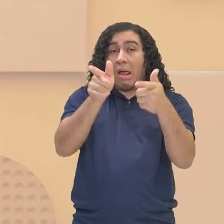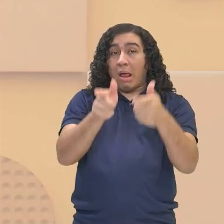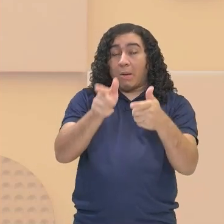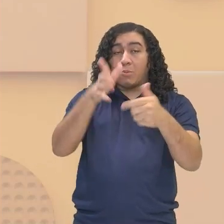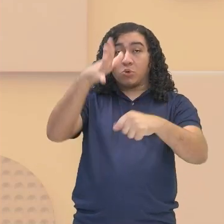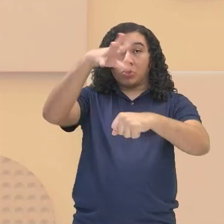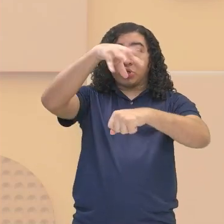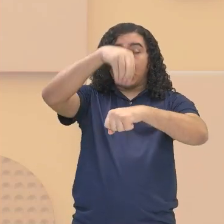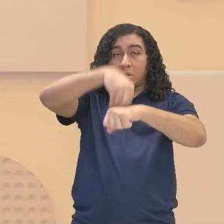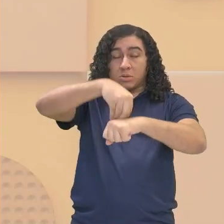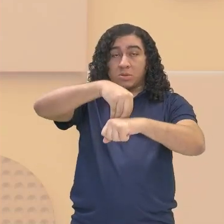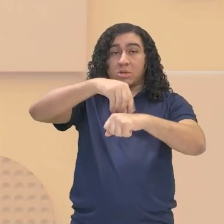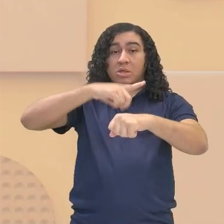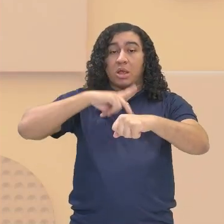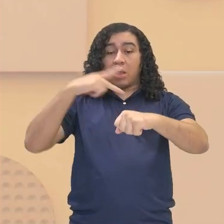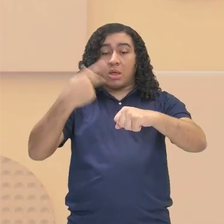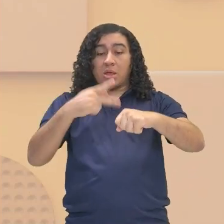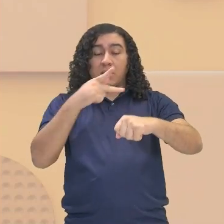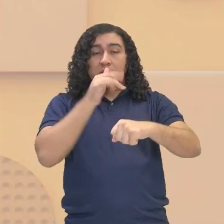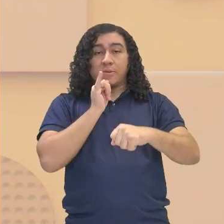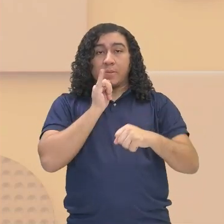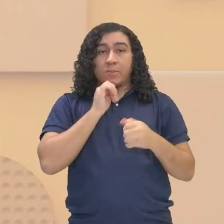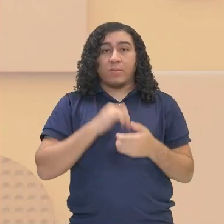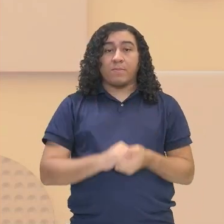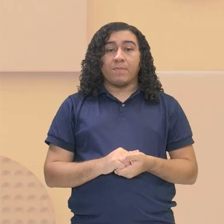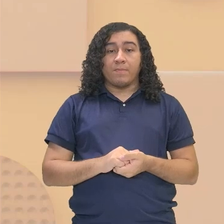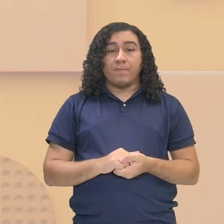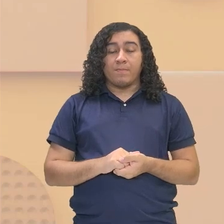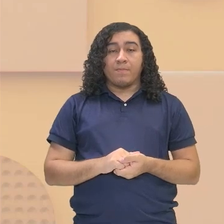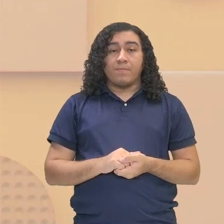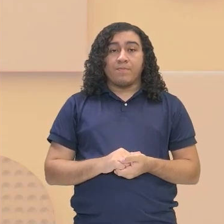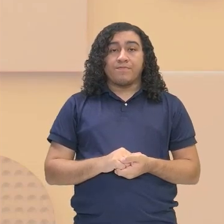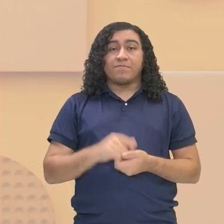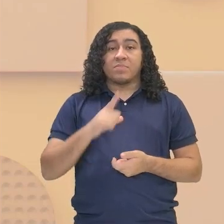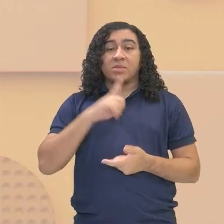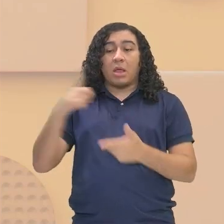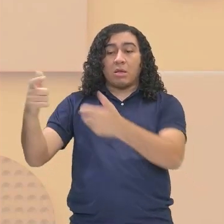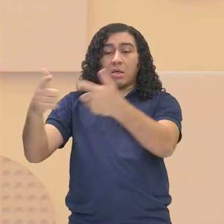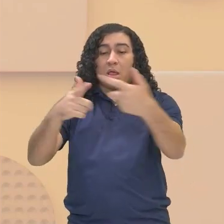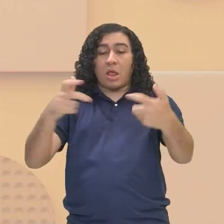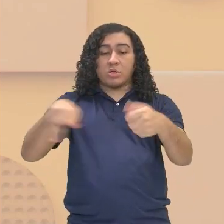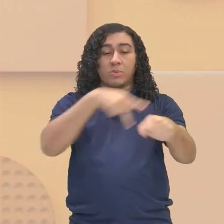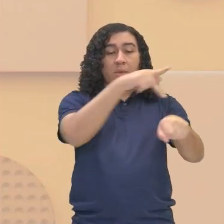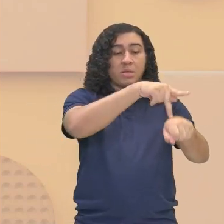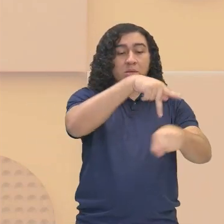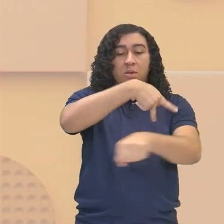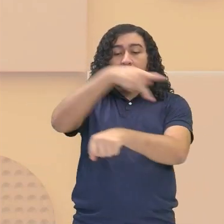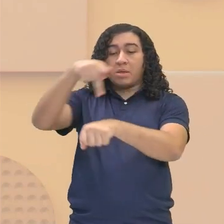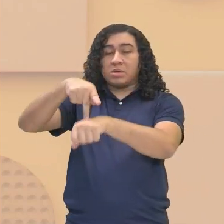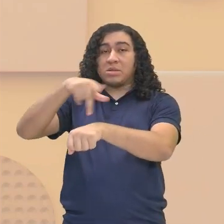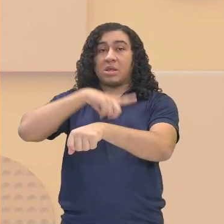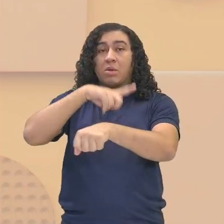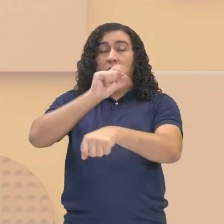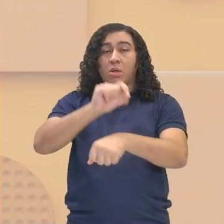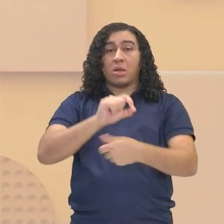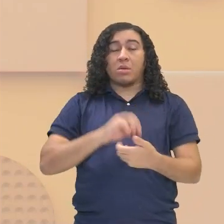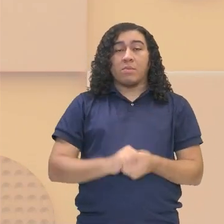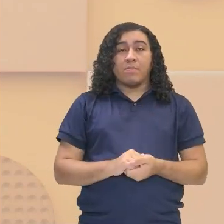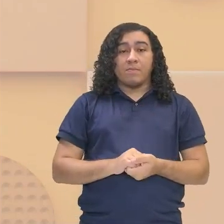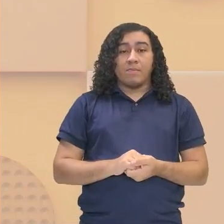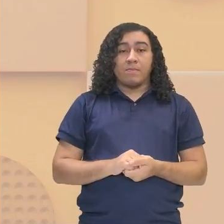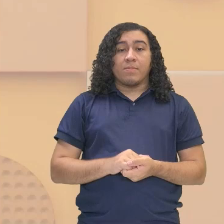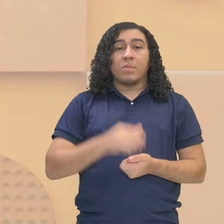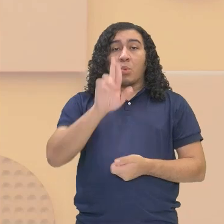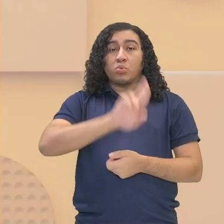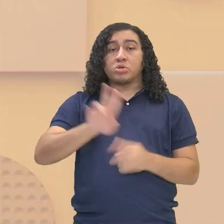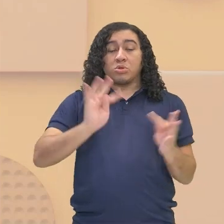né, principalmente quando a gente vê essa guerra com a Ucrânia, da Rússia com a Ucrânia, eles bombardeando, não é mesmo, um ao outro também